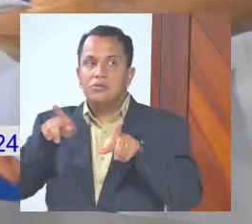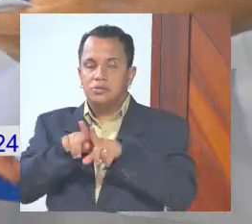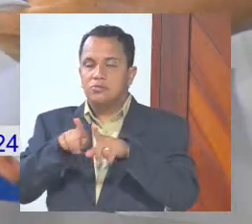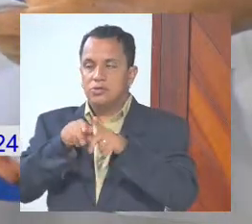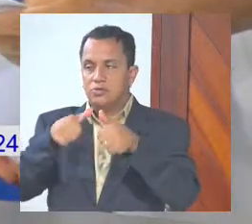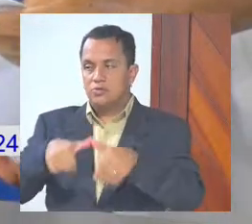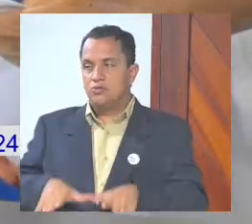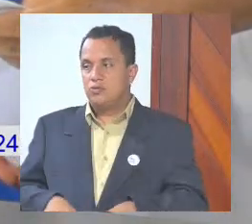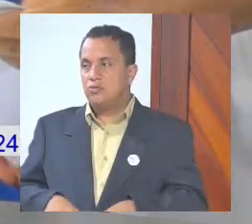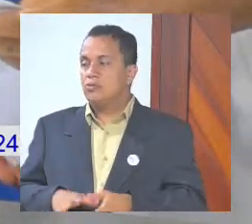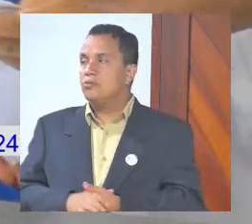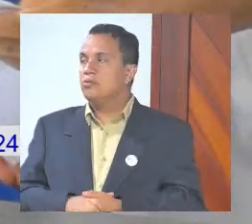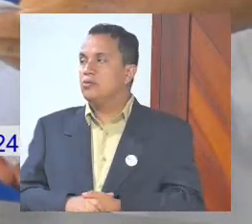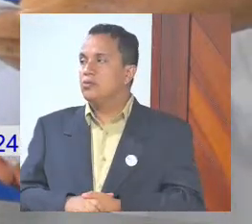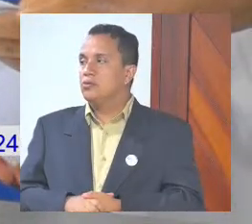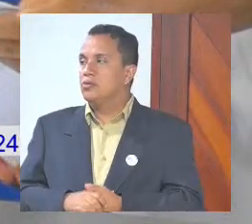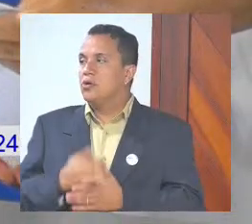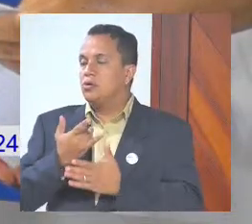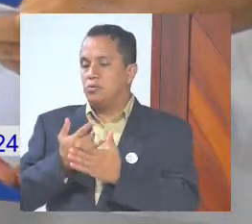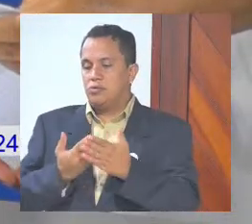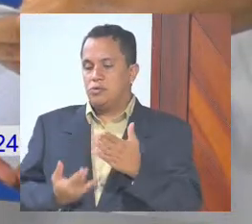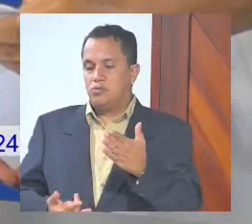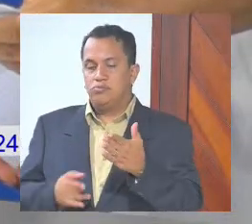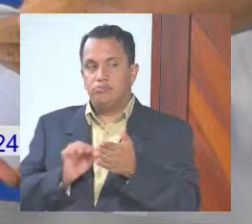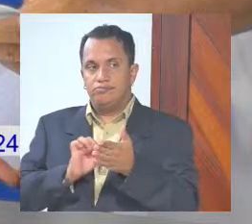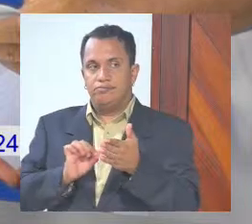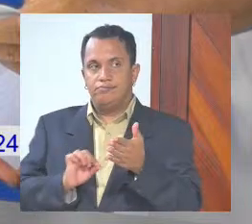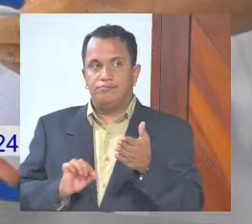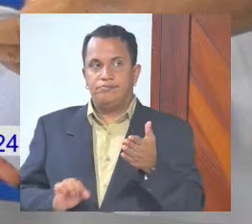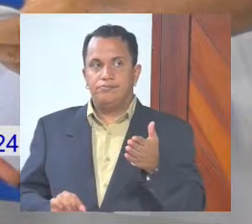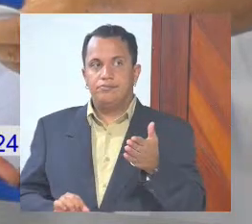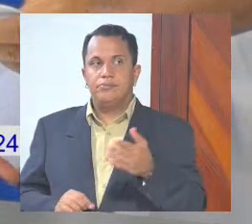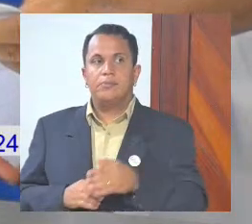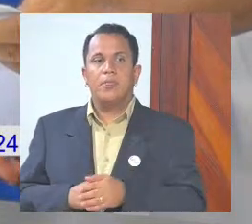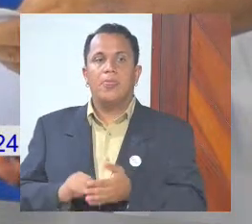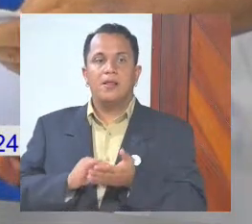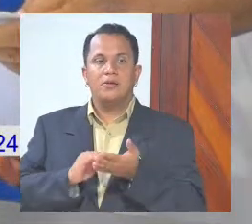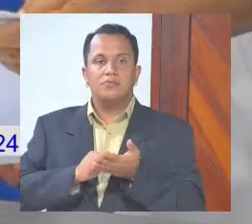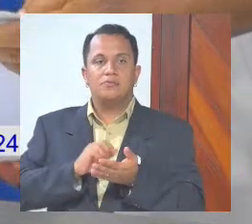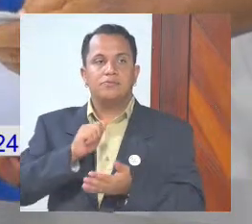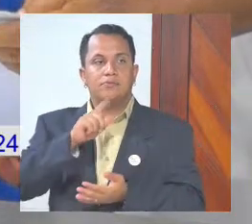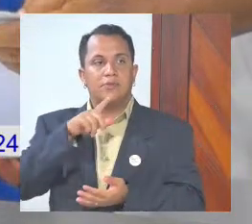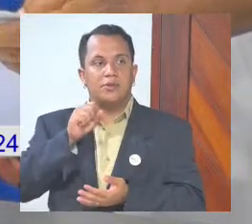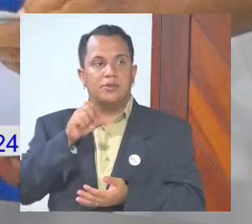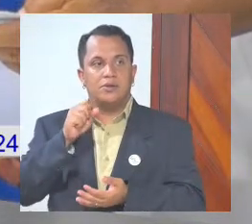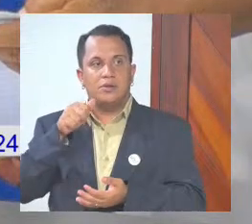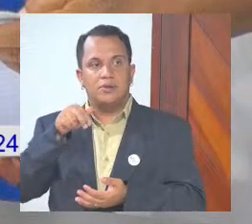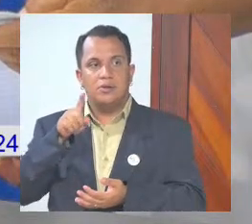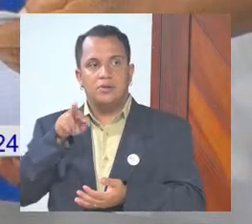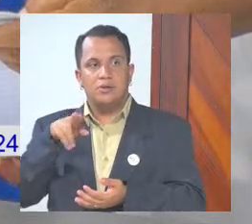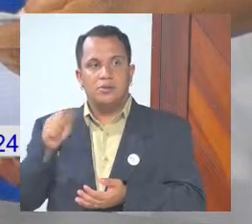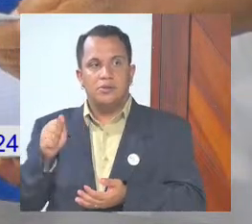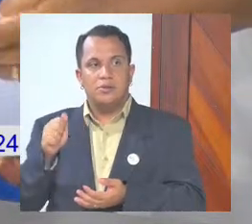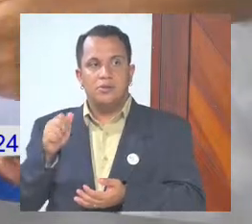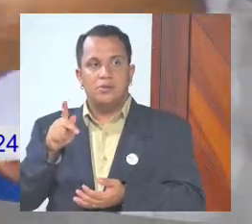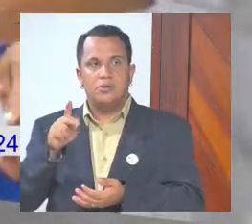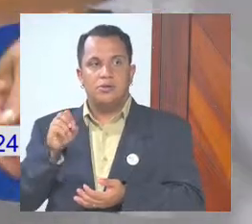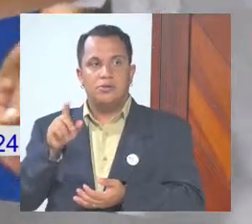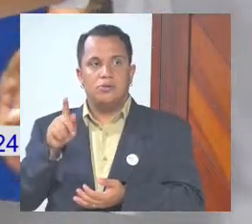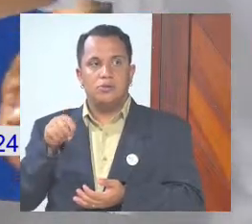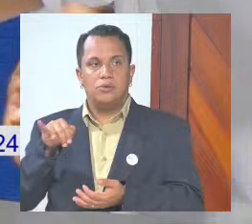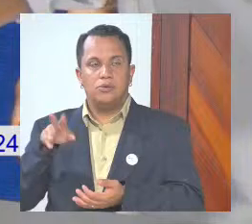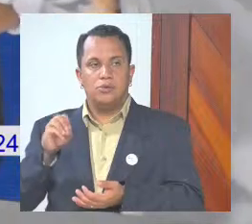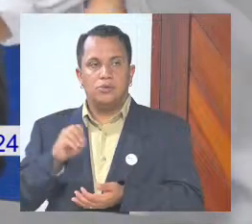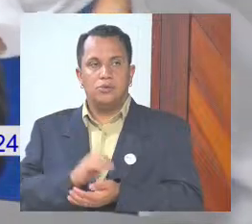também no ofício. Alexandra Coqueiro, secretária municipal